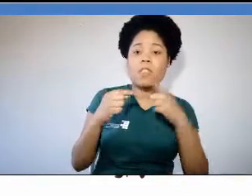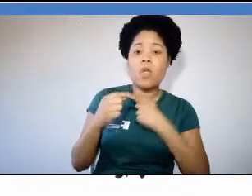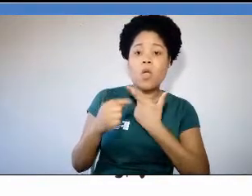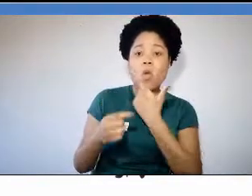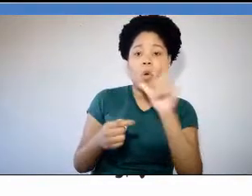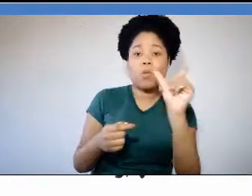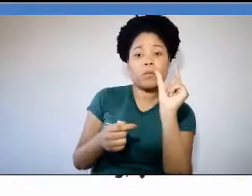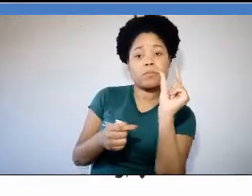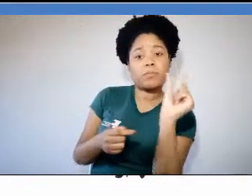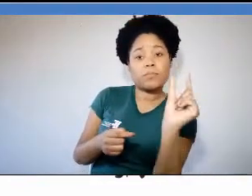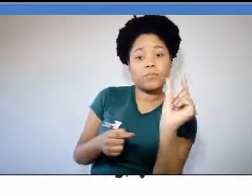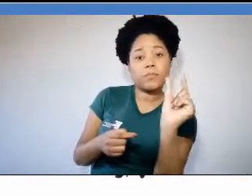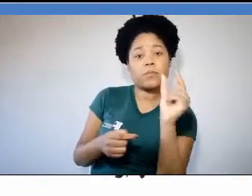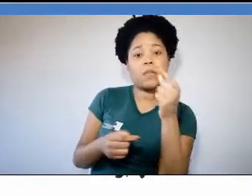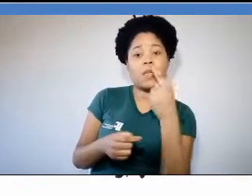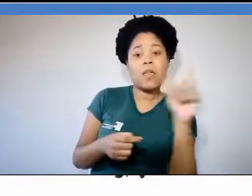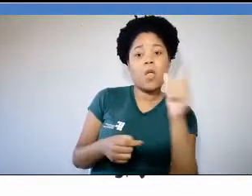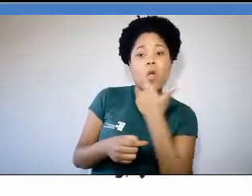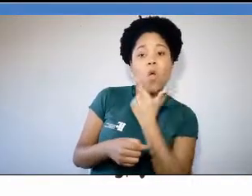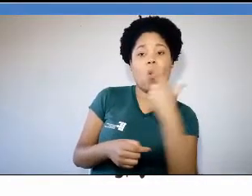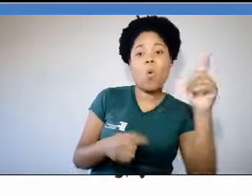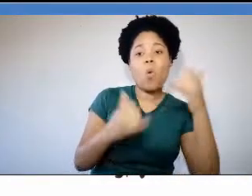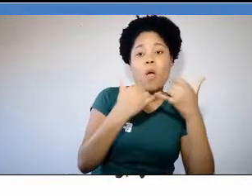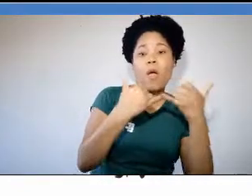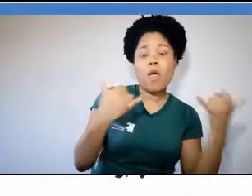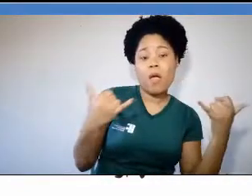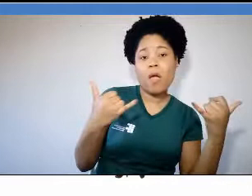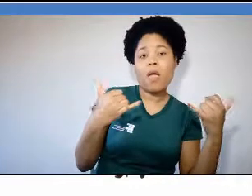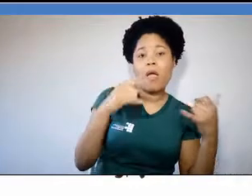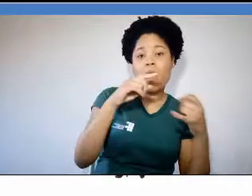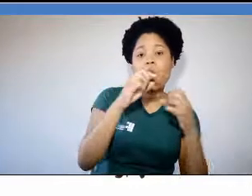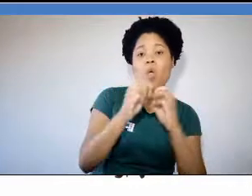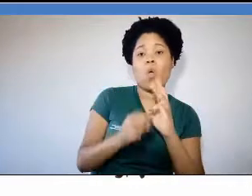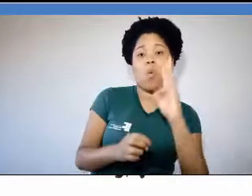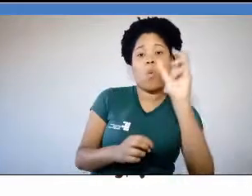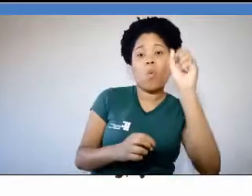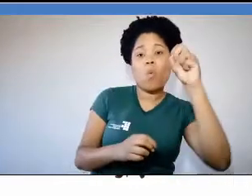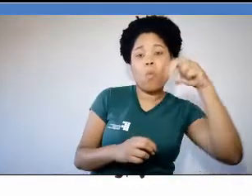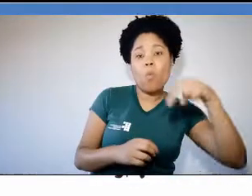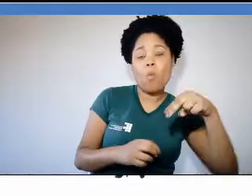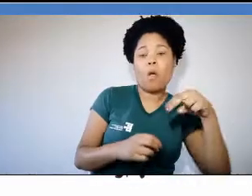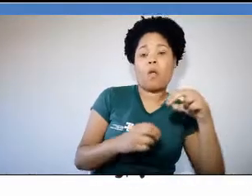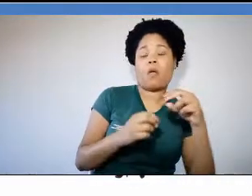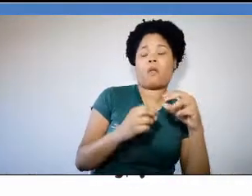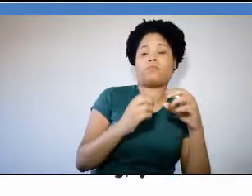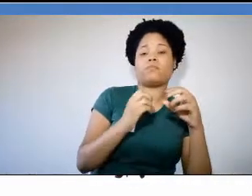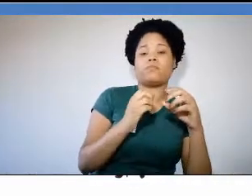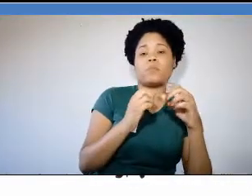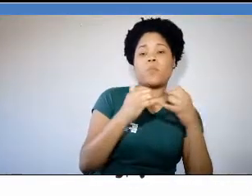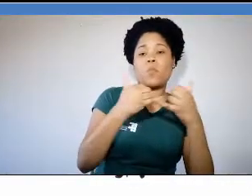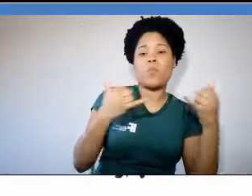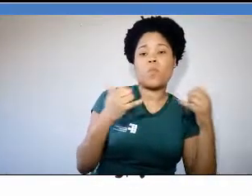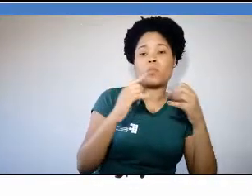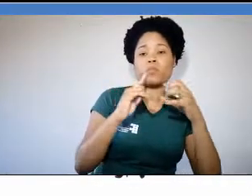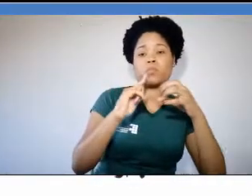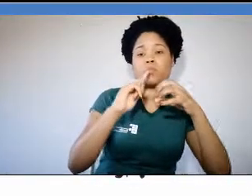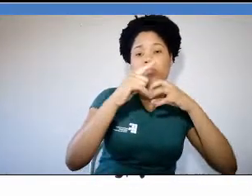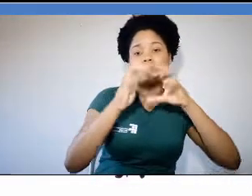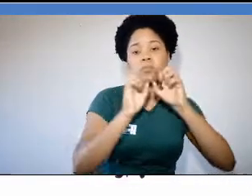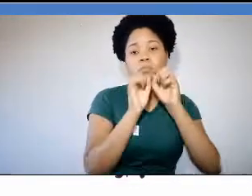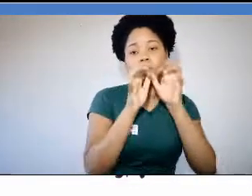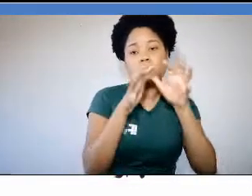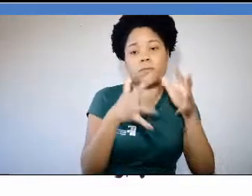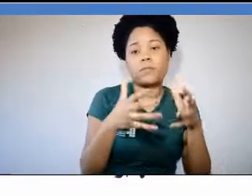uma outra porta, que é uma porta para uma outra rede, geralmente para uma WAN. para uma rede geograficamente